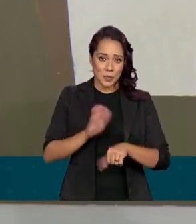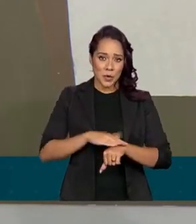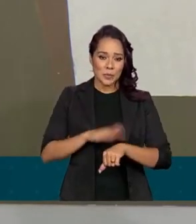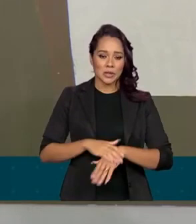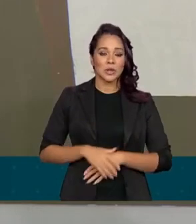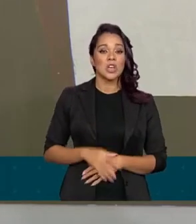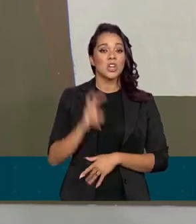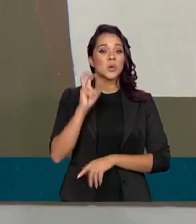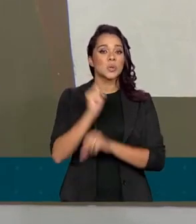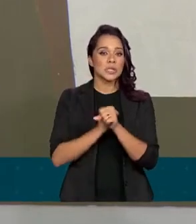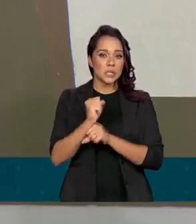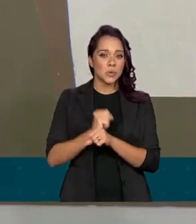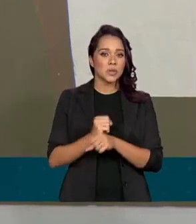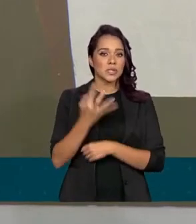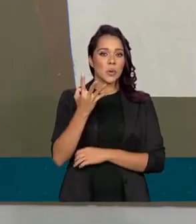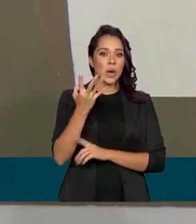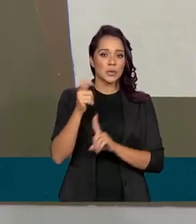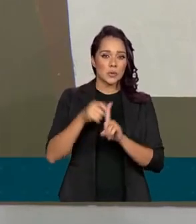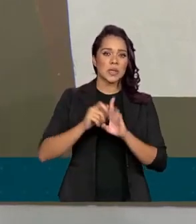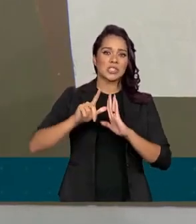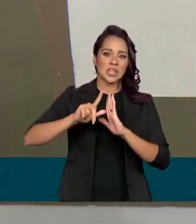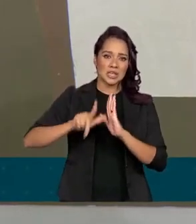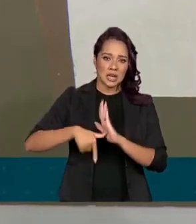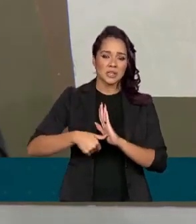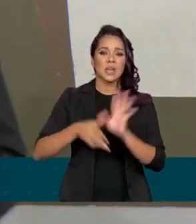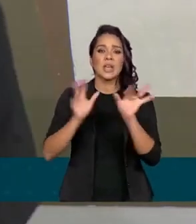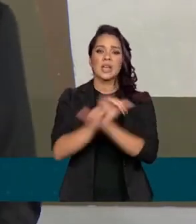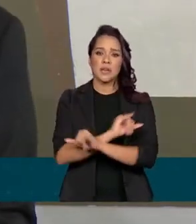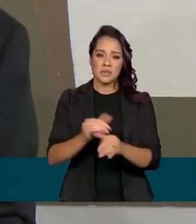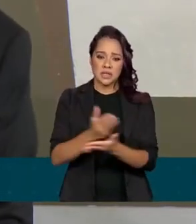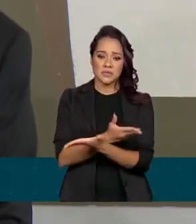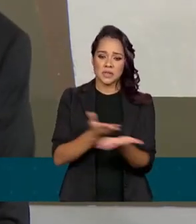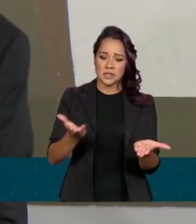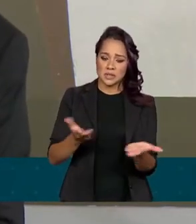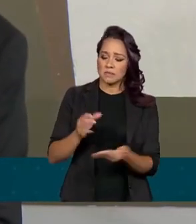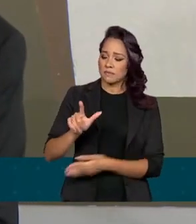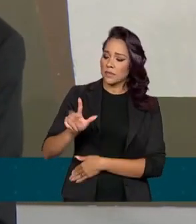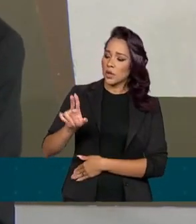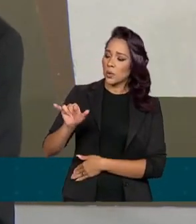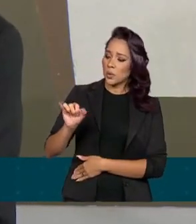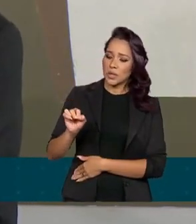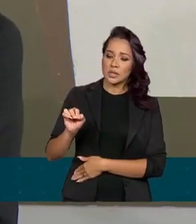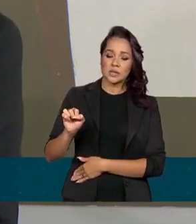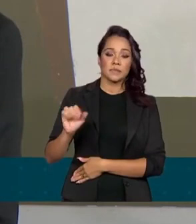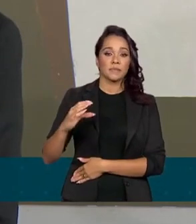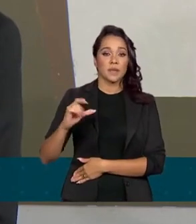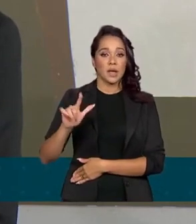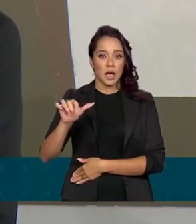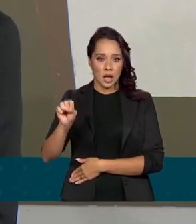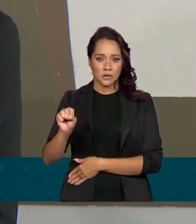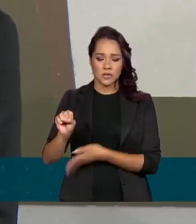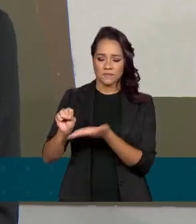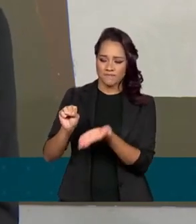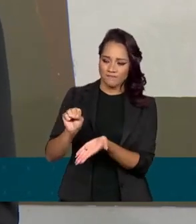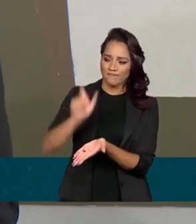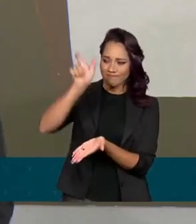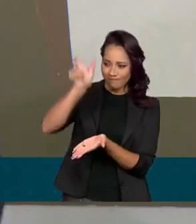com 5 anos e 4 meses de atraso, e dizer para você, meu caro Luiz Carlos Canceller, que